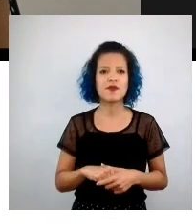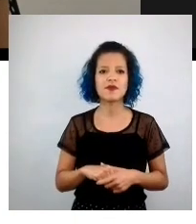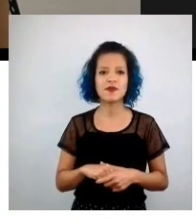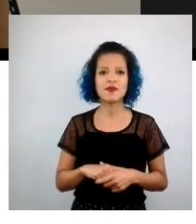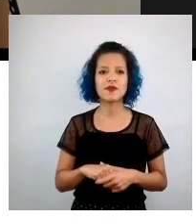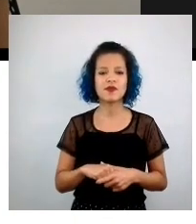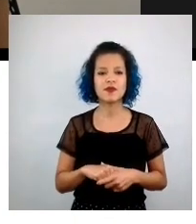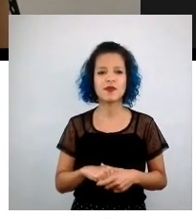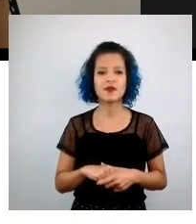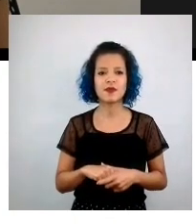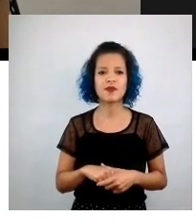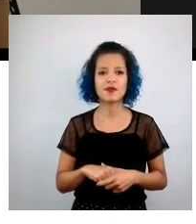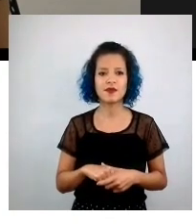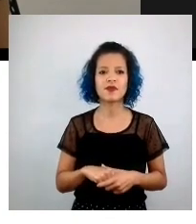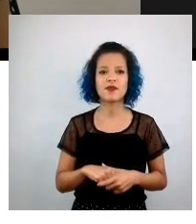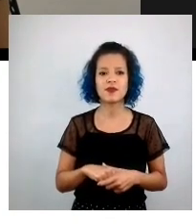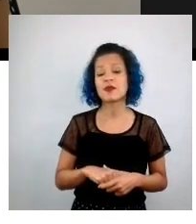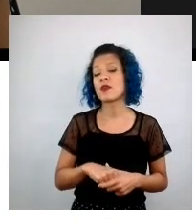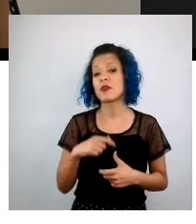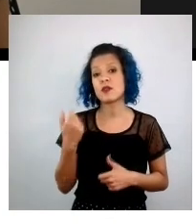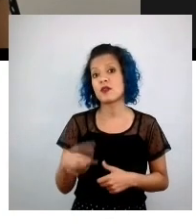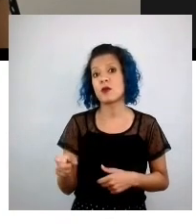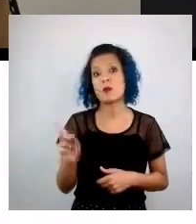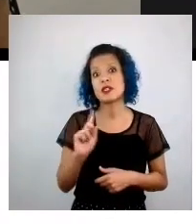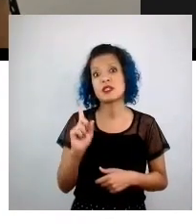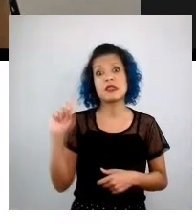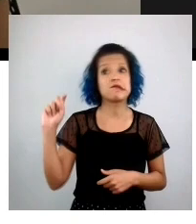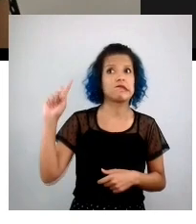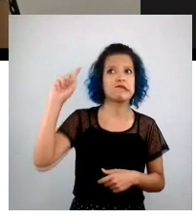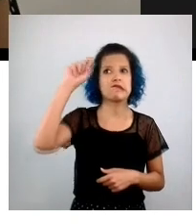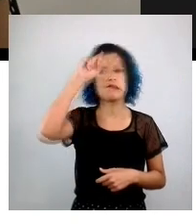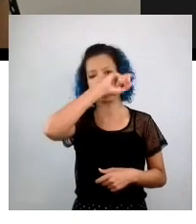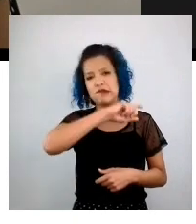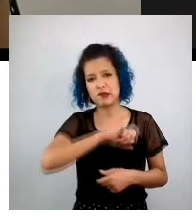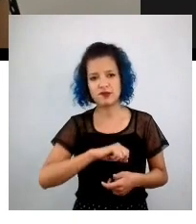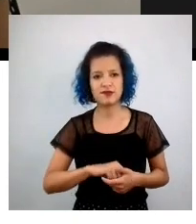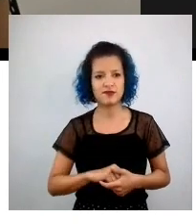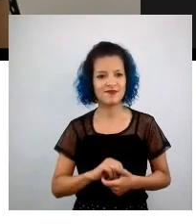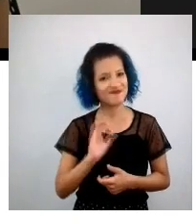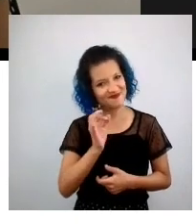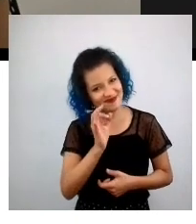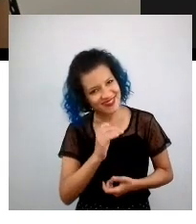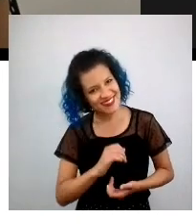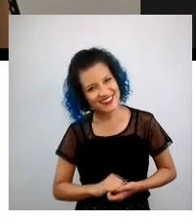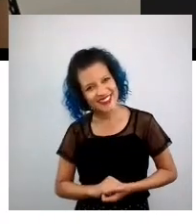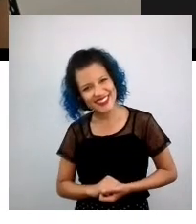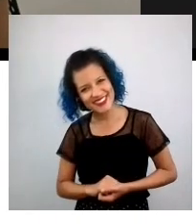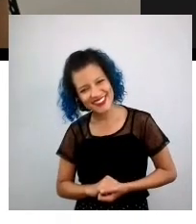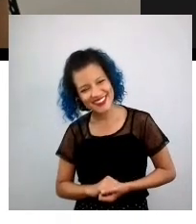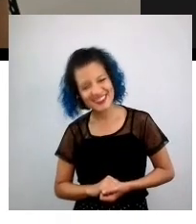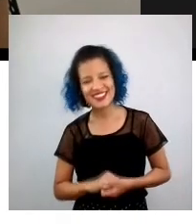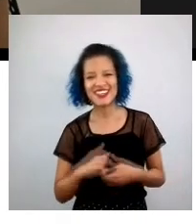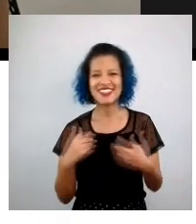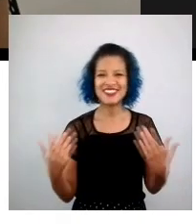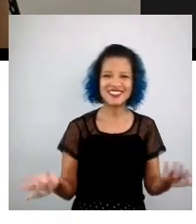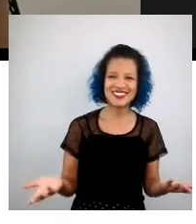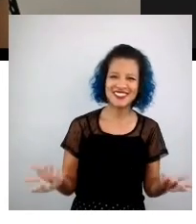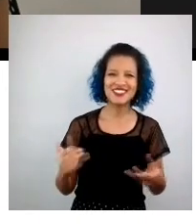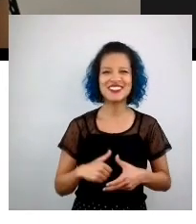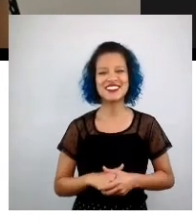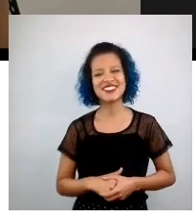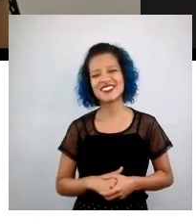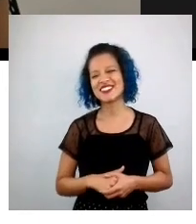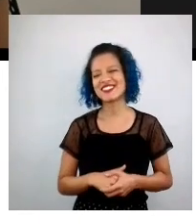precisa ser tão difícil que é direito, né? Então, é isso, gente. Muito